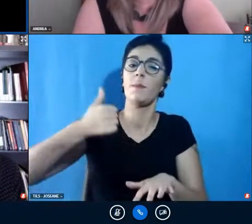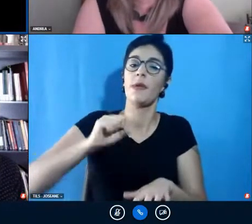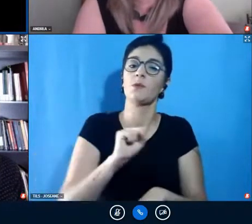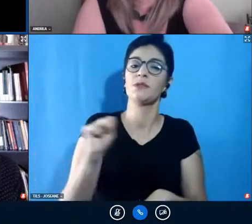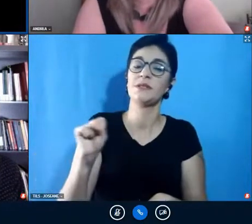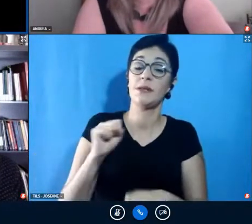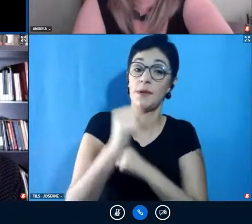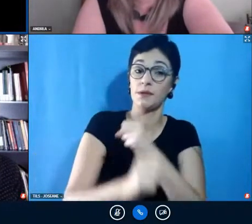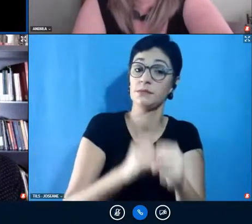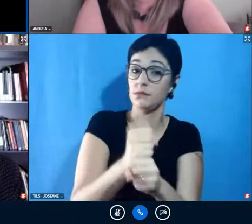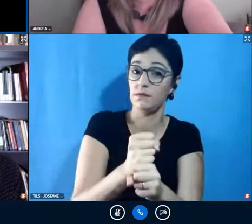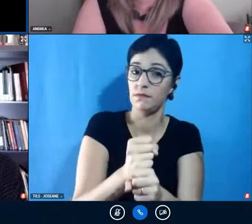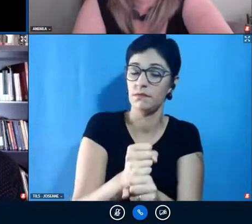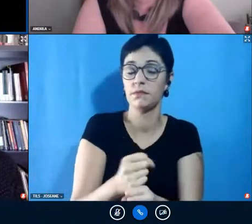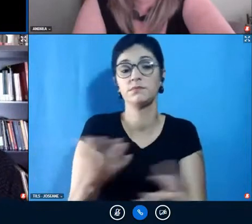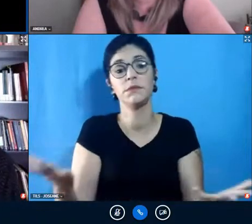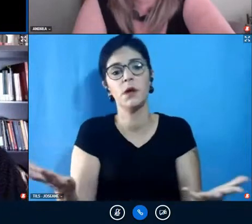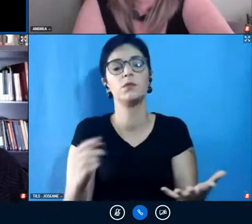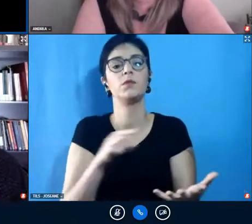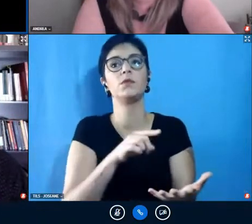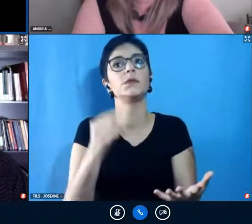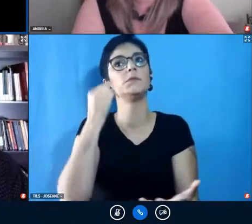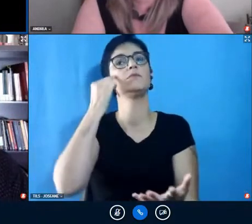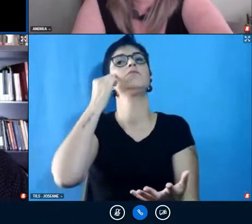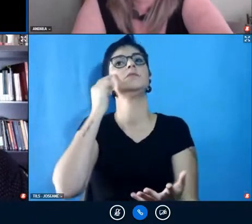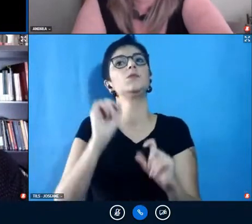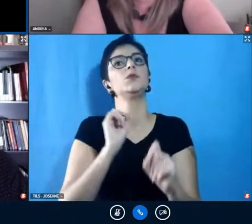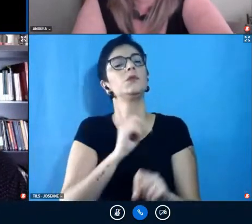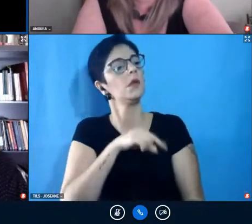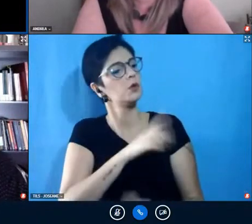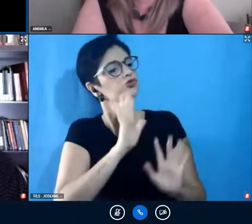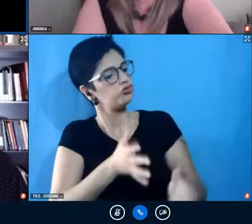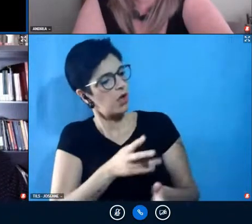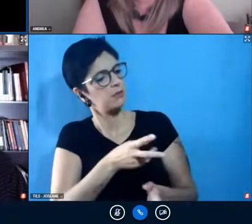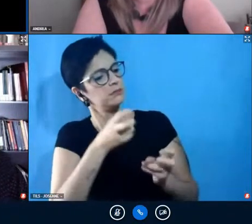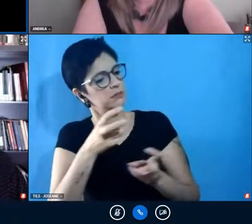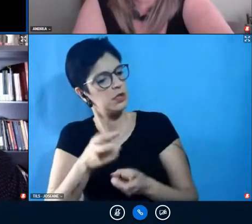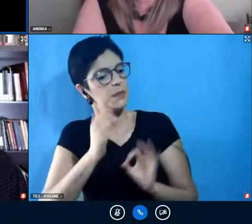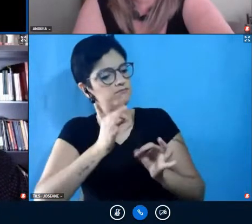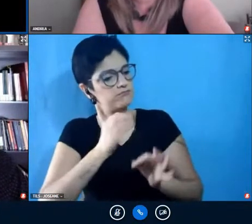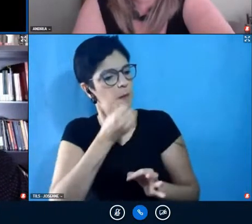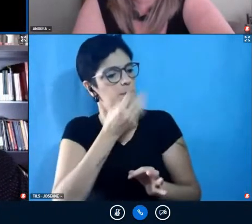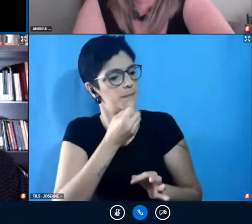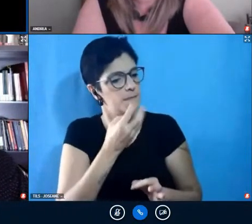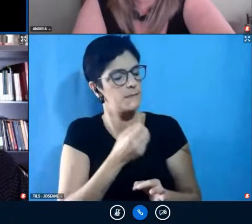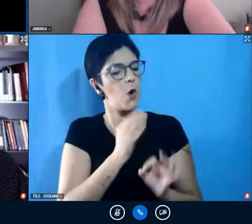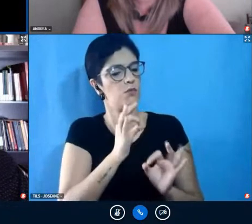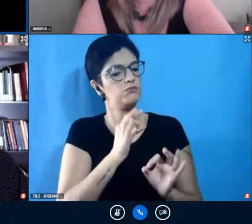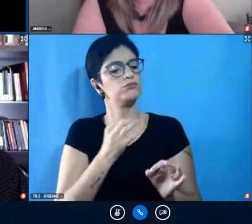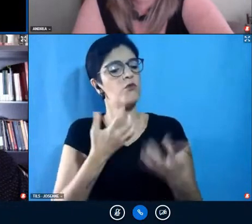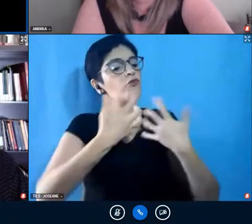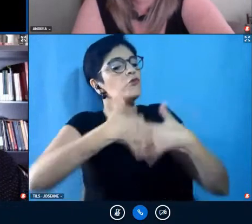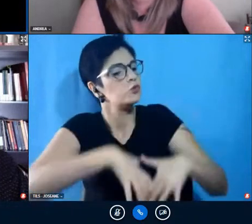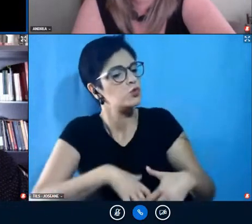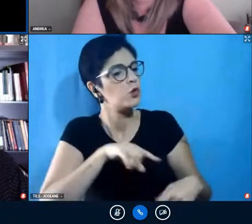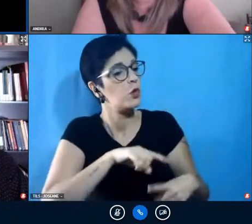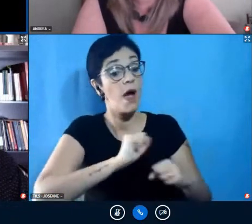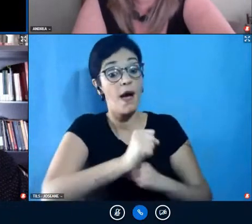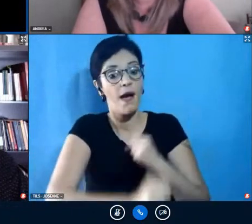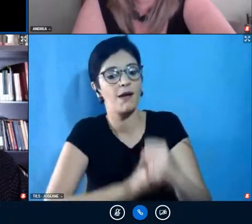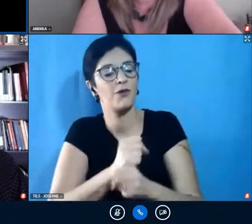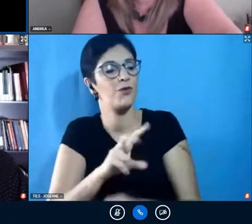acham que seria relevante para manter, que deu muito certo, ou alguma coisa que vocês viram que poderia ser